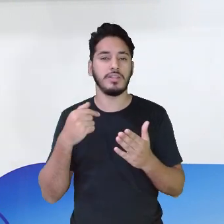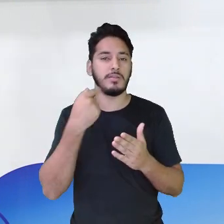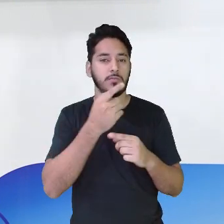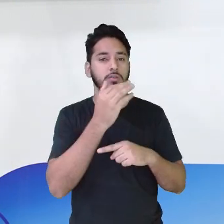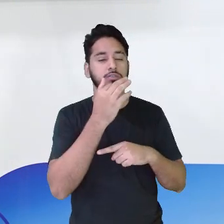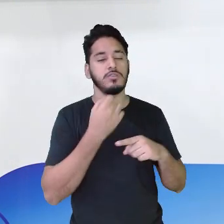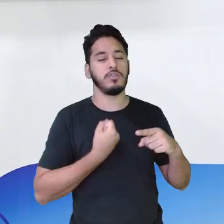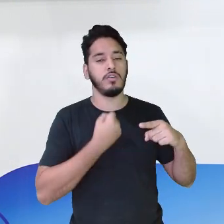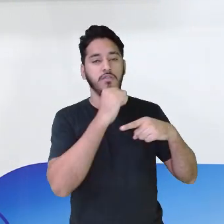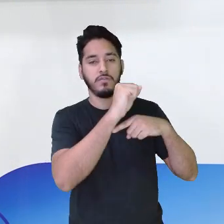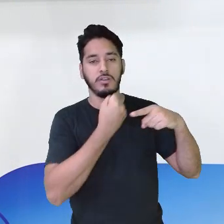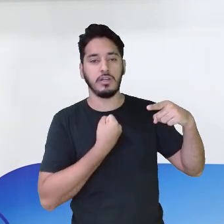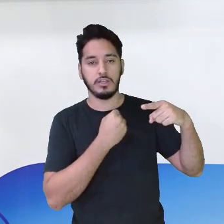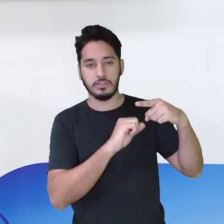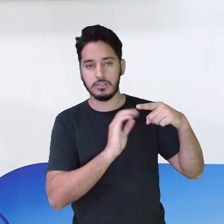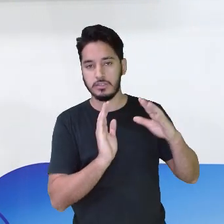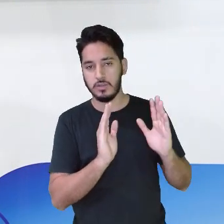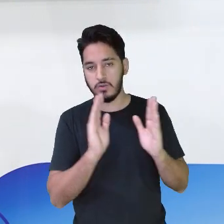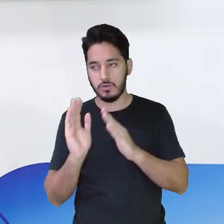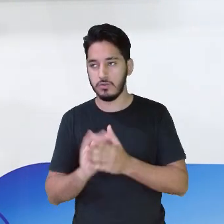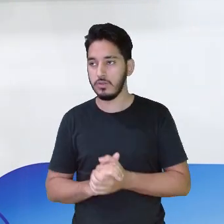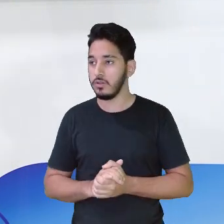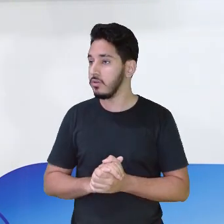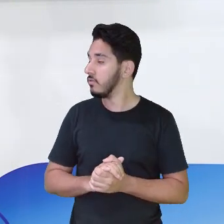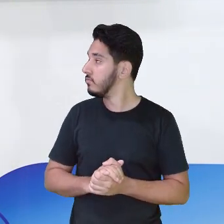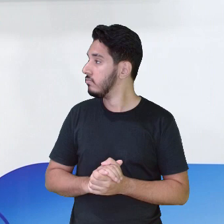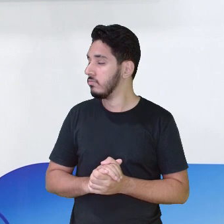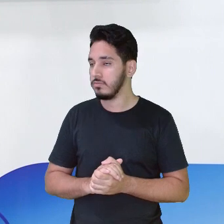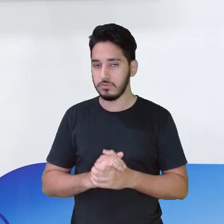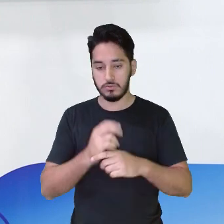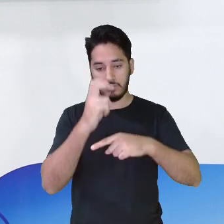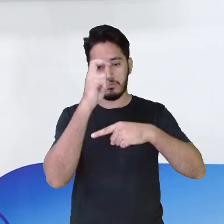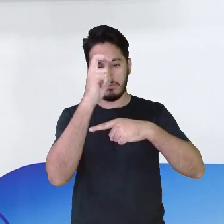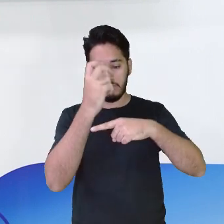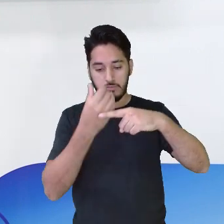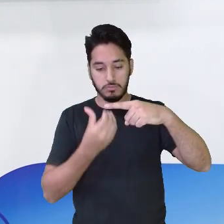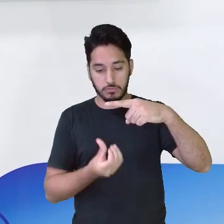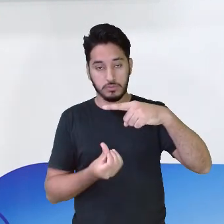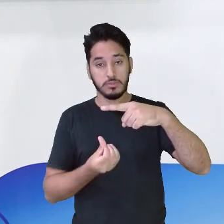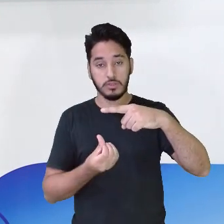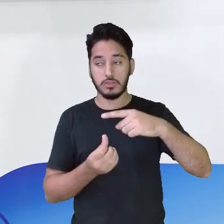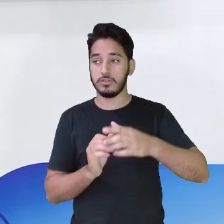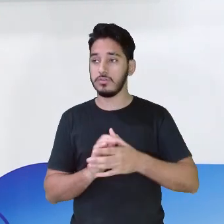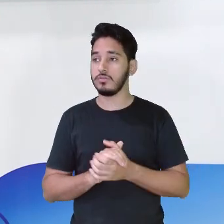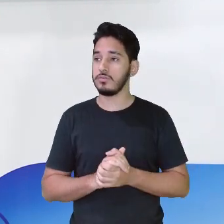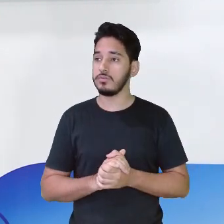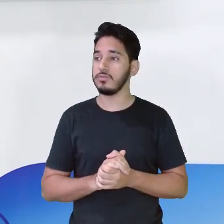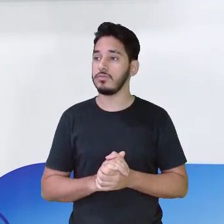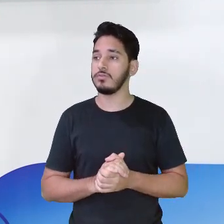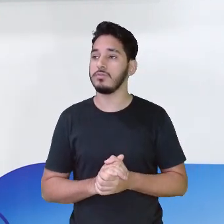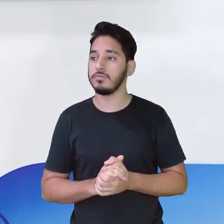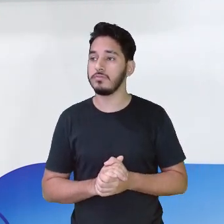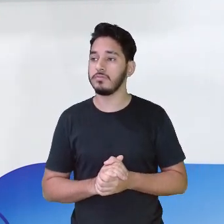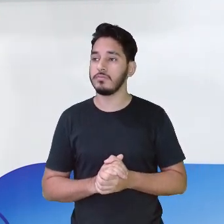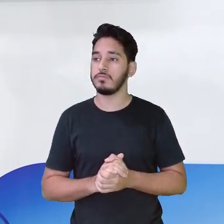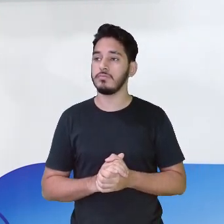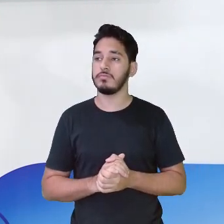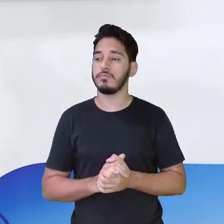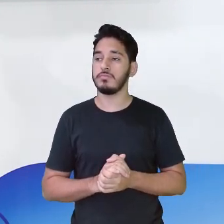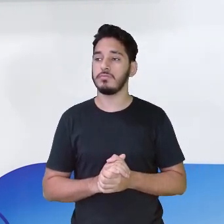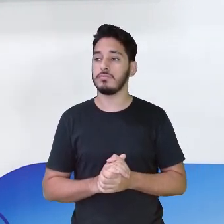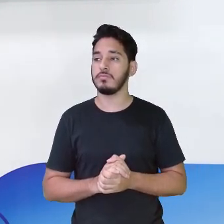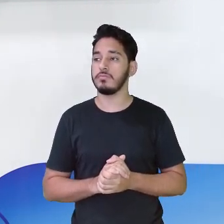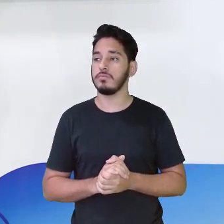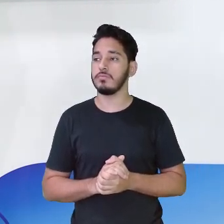equivalentes. Olha, 1/4, a parte destacada. Eu tenho aqui, ó, 5/6, ó, 1, 2, 3,